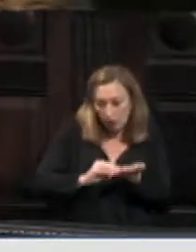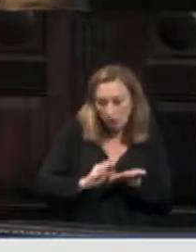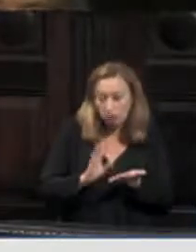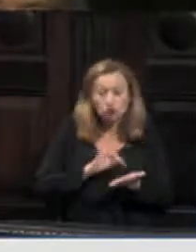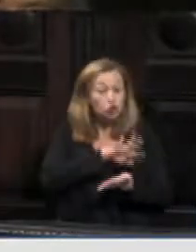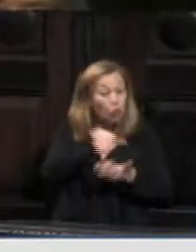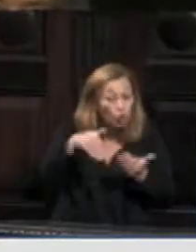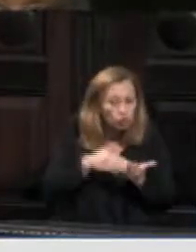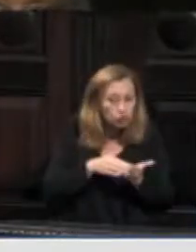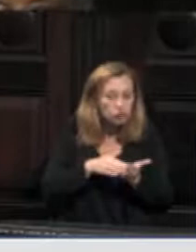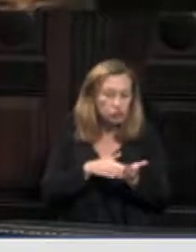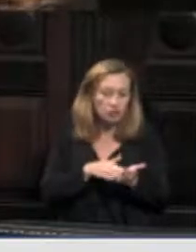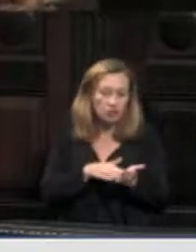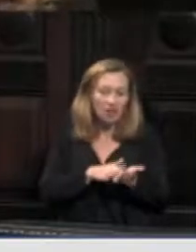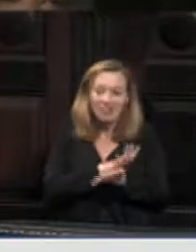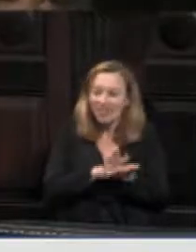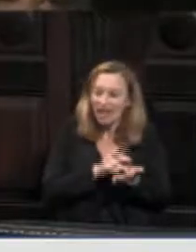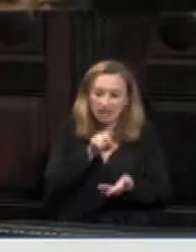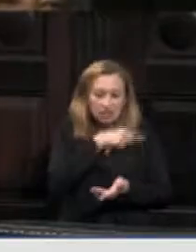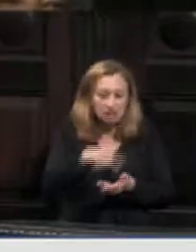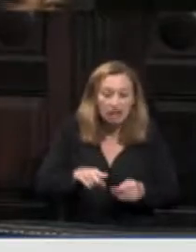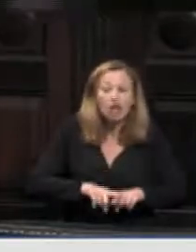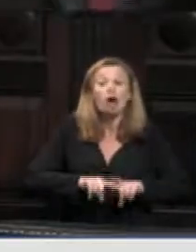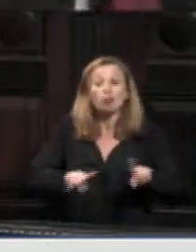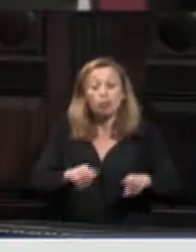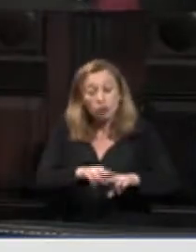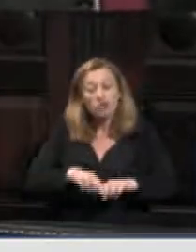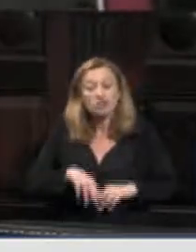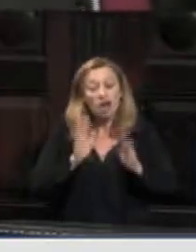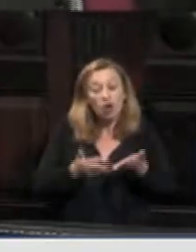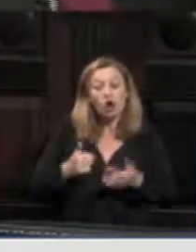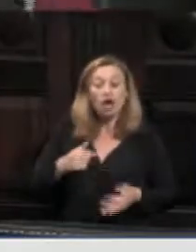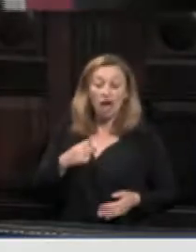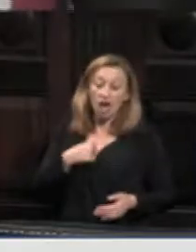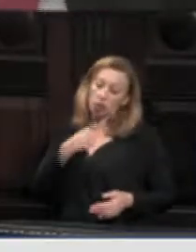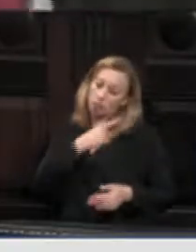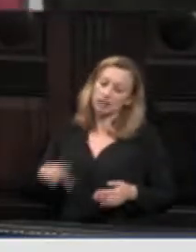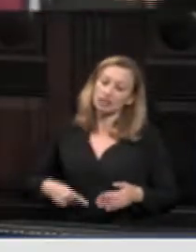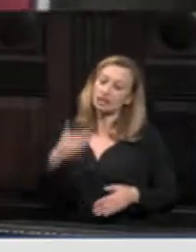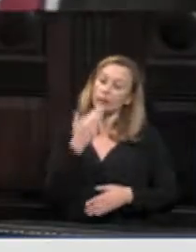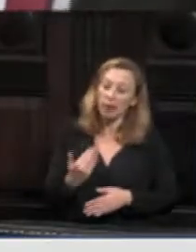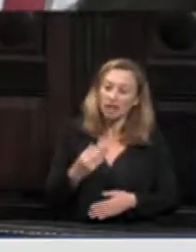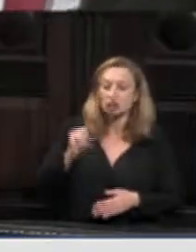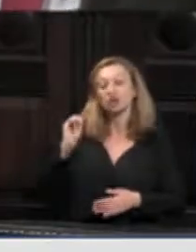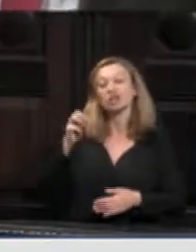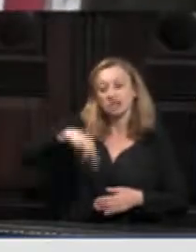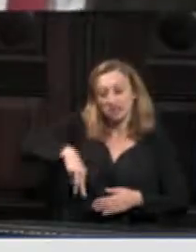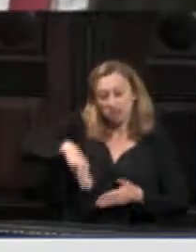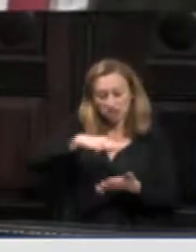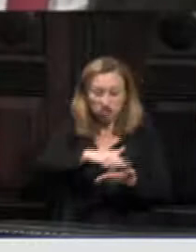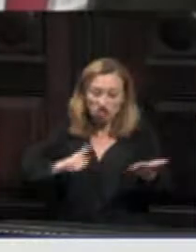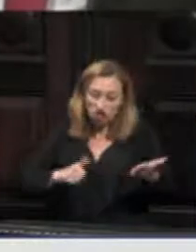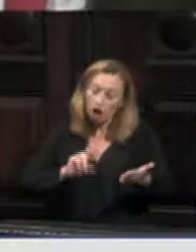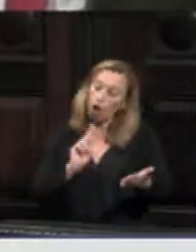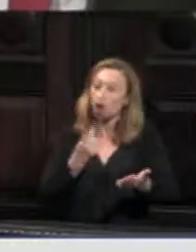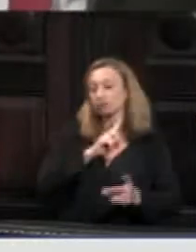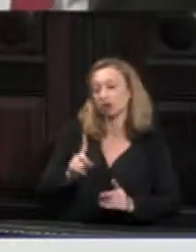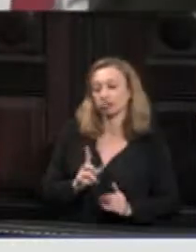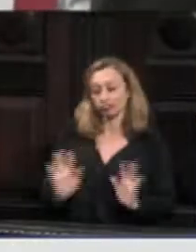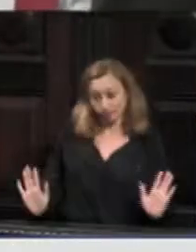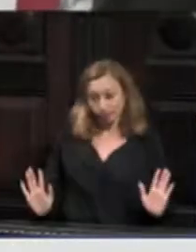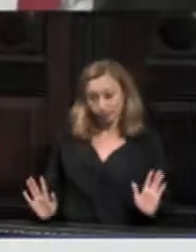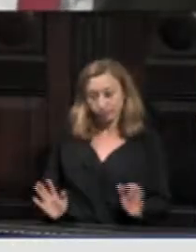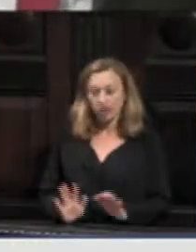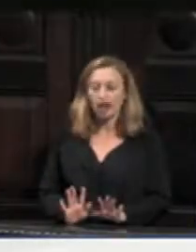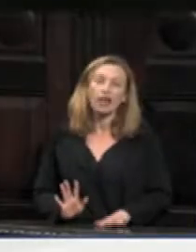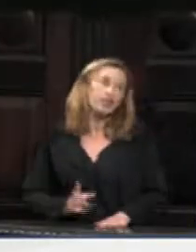exceção. Todos. Então agora o presidente faz um apelo a Vossa Excelência. Sim ou não? Vossa Excelência retira o destaque à emenda 131? Não